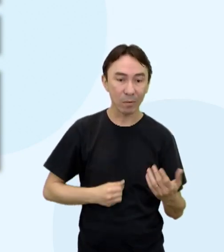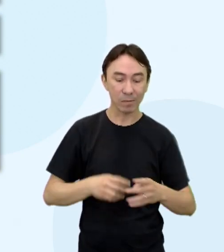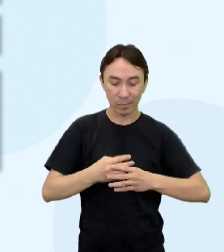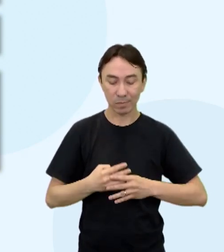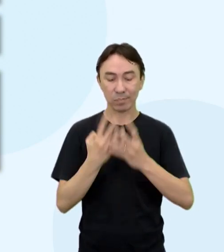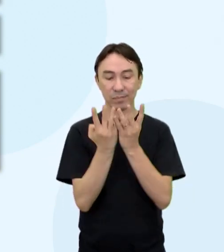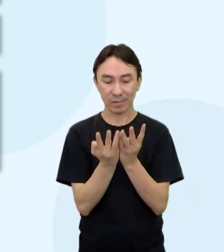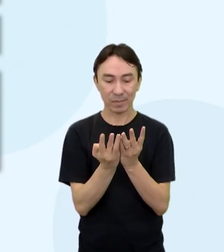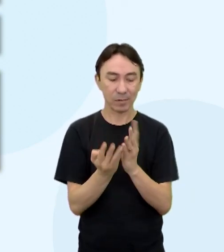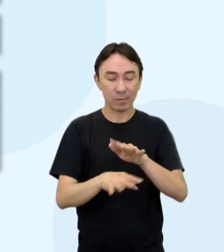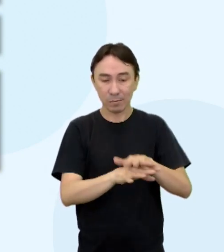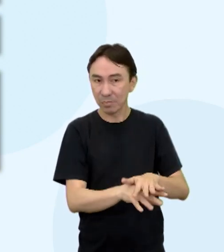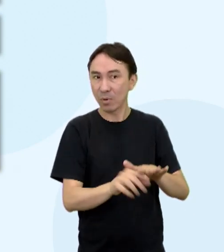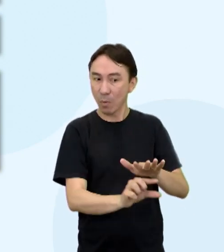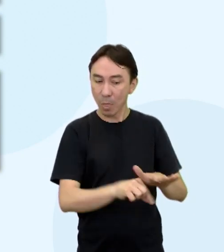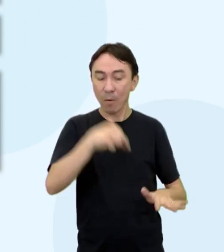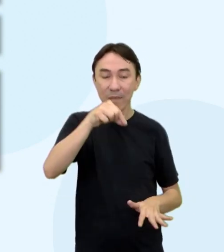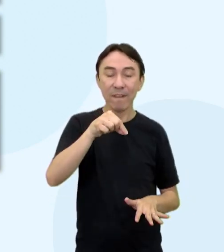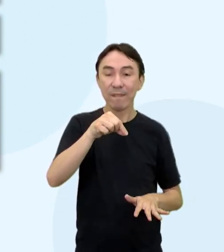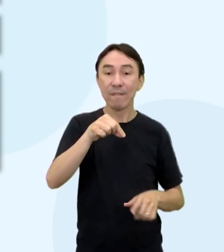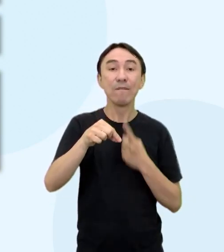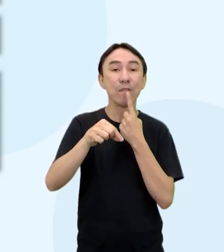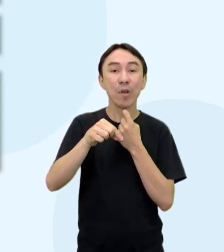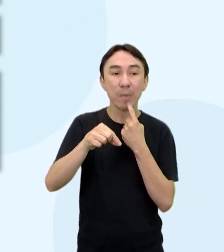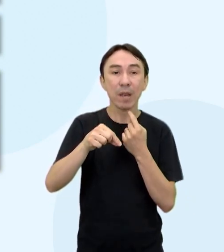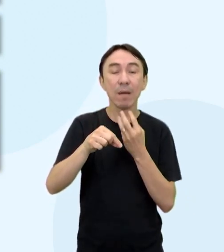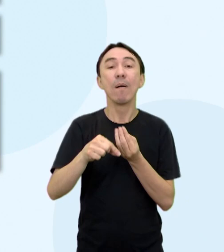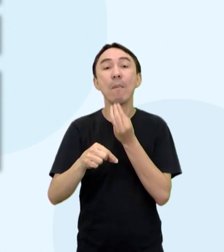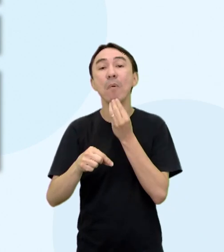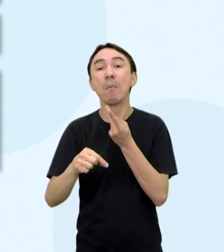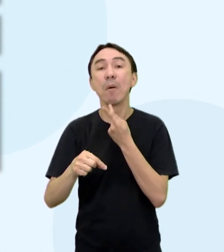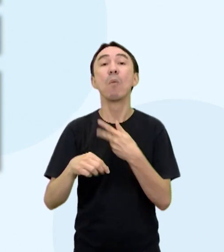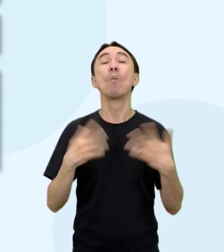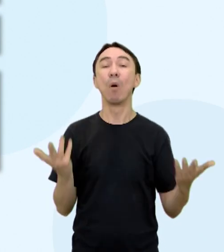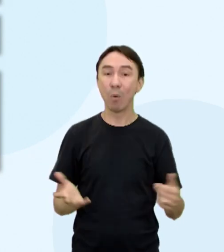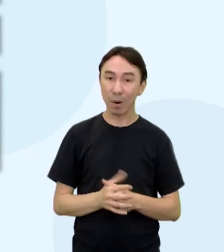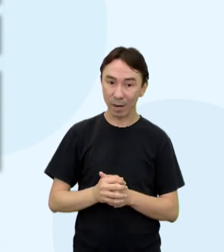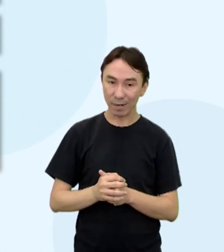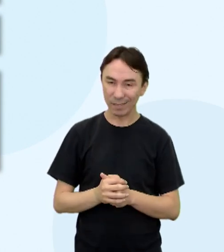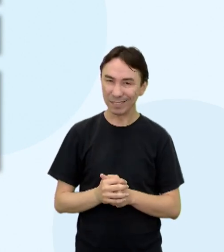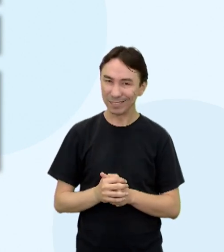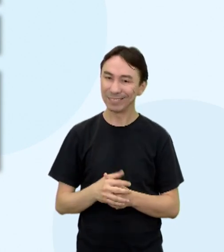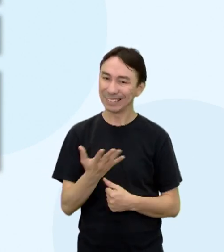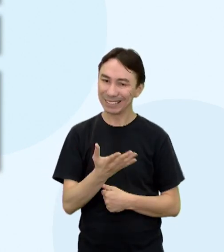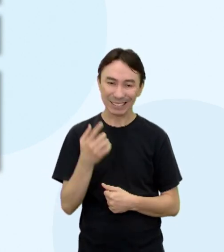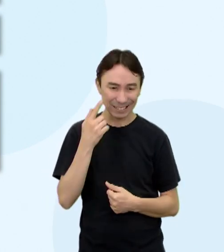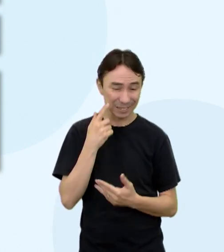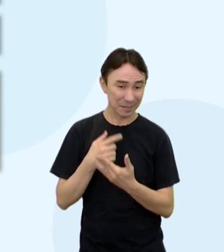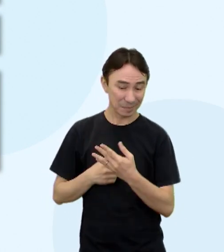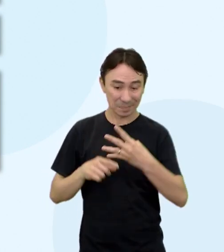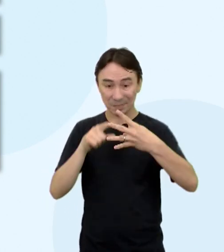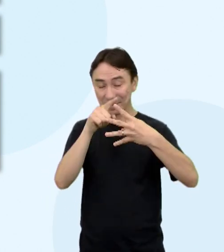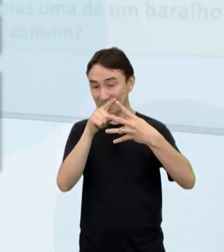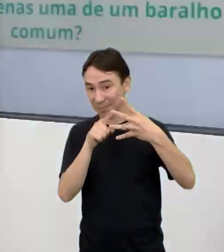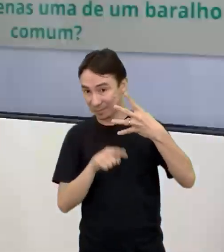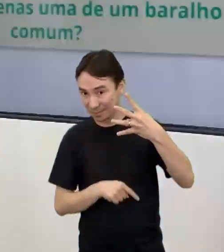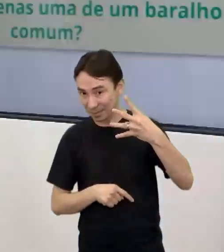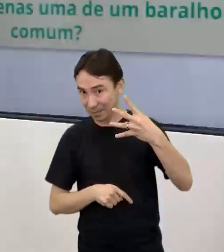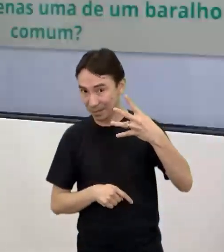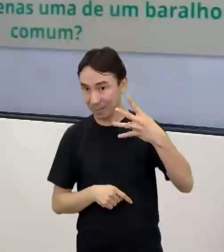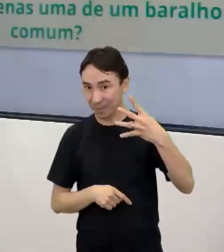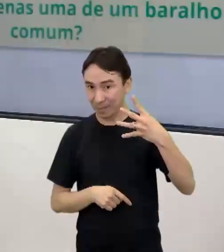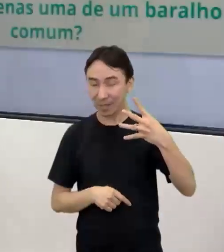retirar apenas uma de um baralho comum? Dessas 4 aí, Osmar,